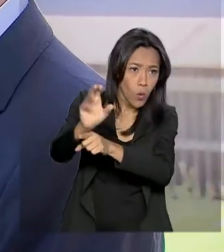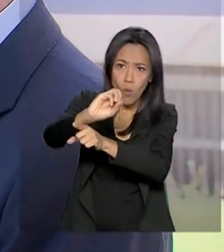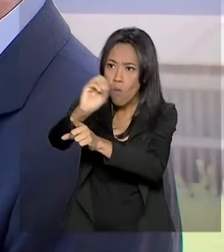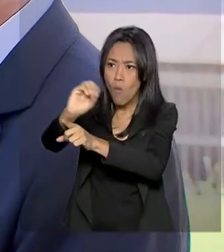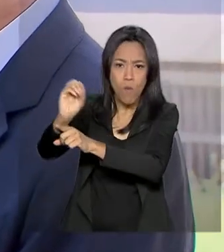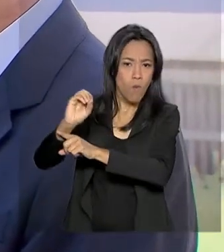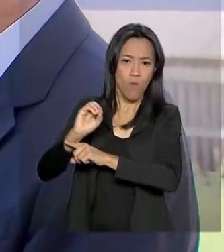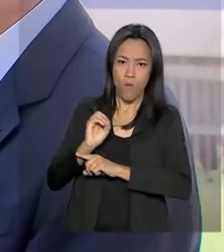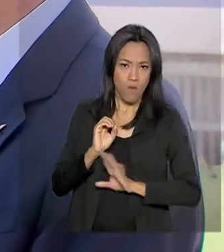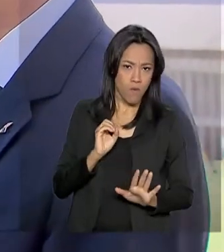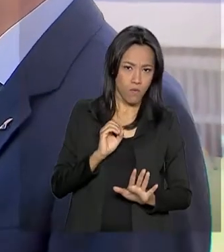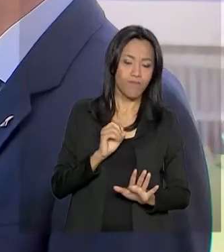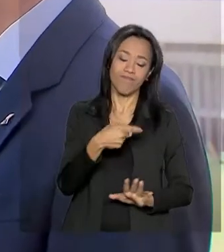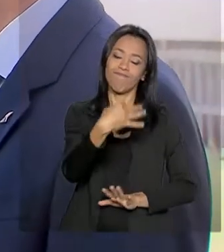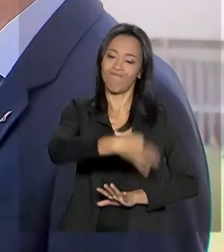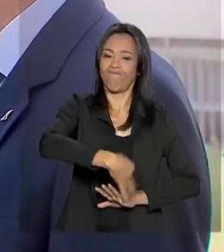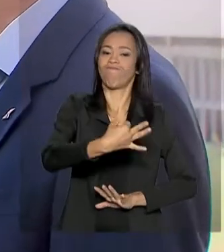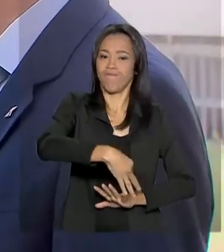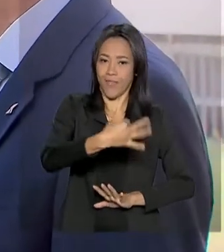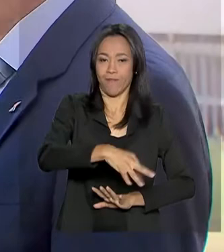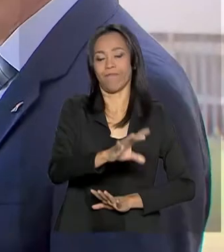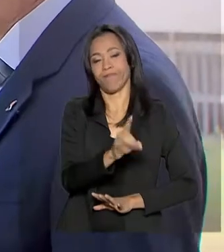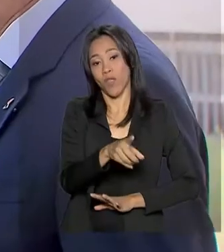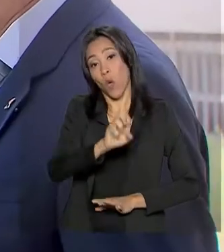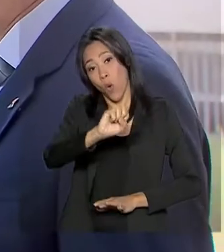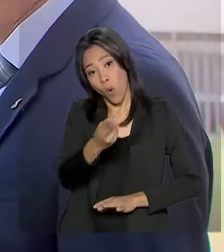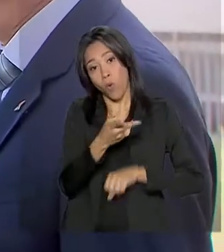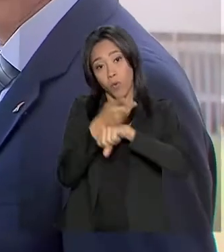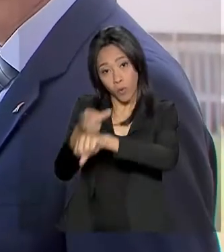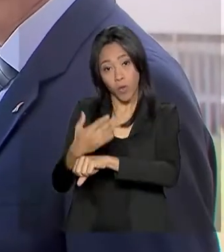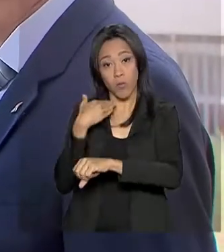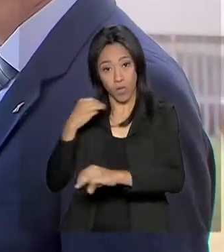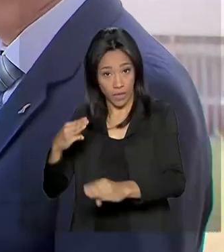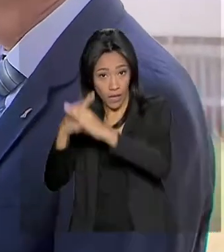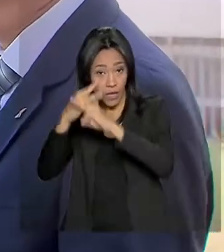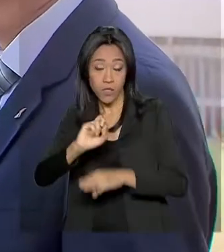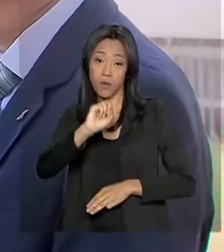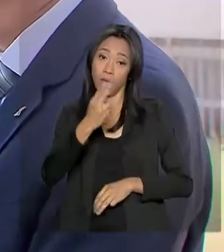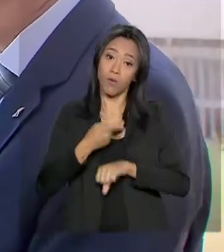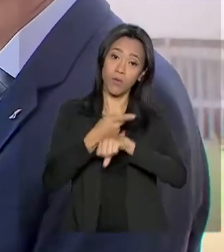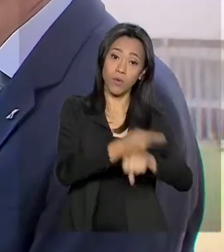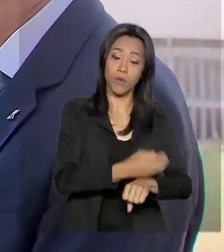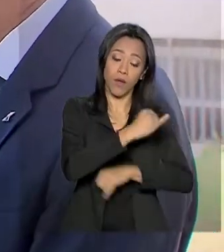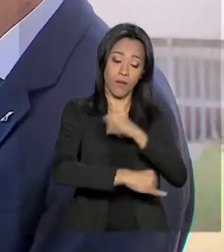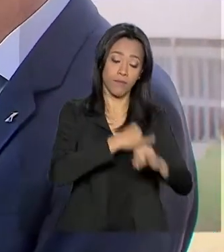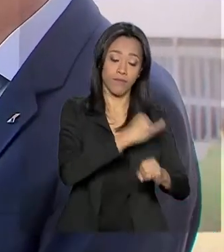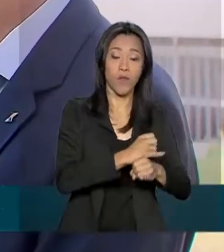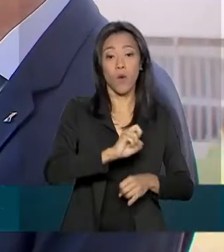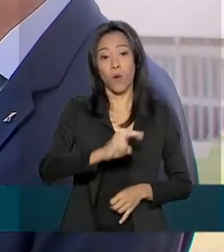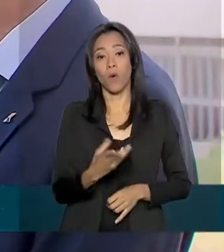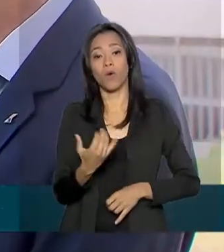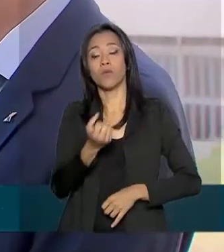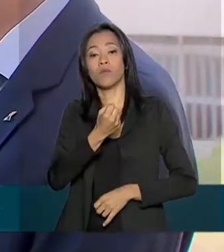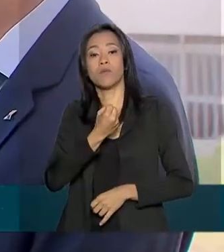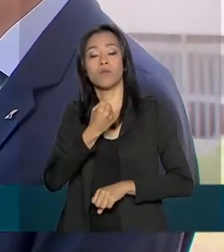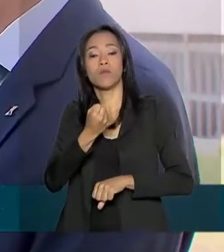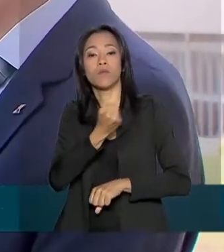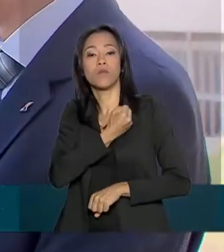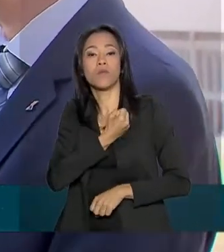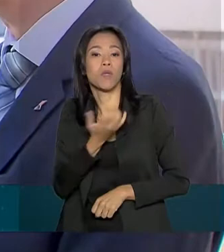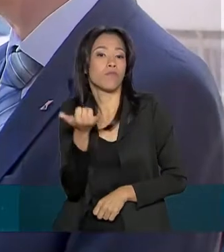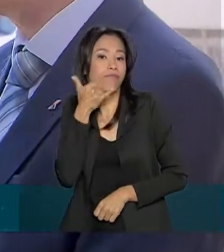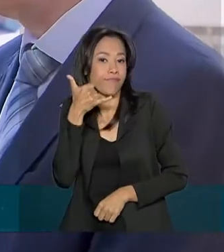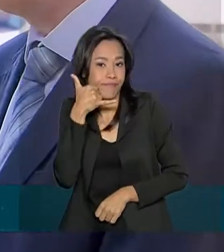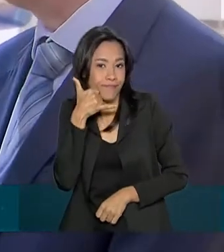outra pessoa autorizada perfeito como falei é ou na agência ou no site ou também no nosso 10 800 ac do atendimento o cliente